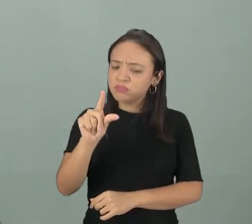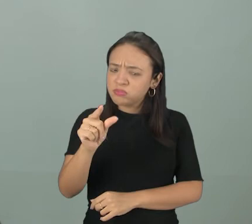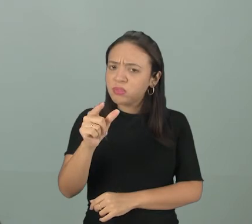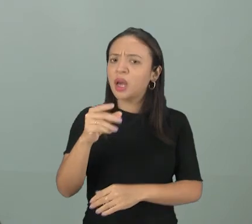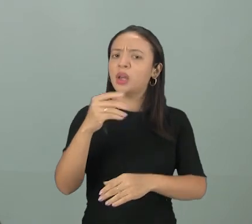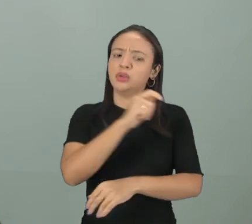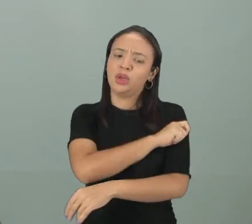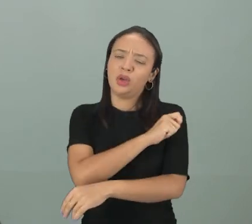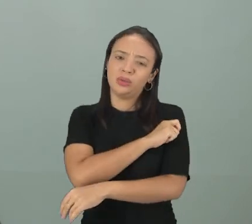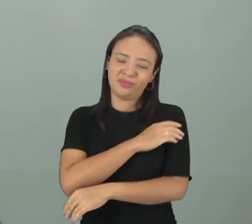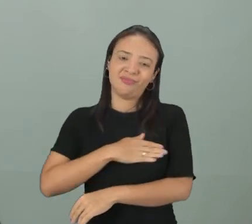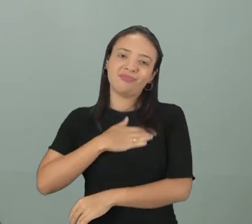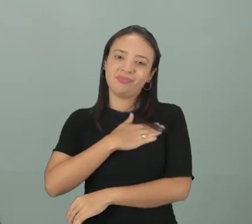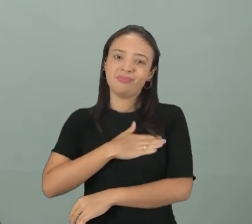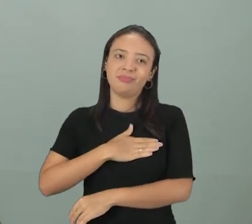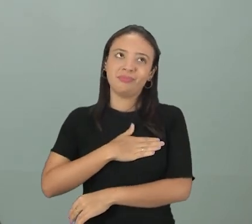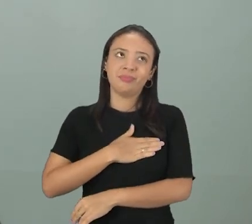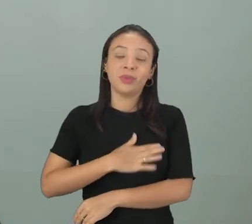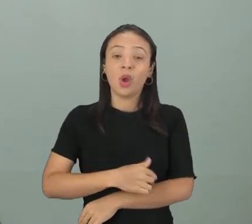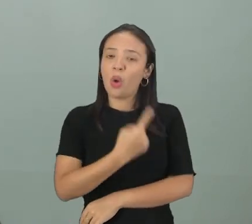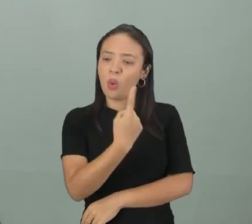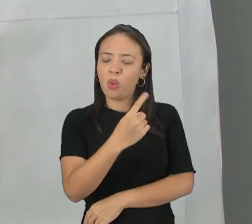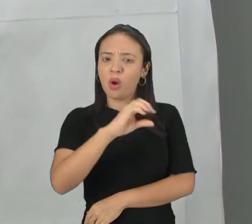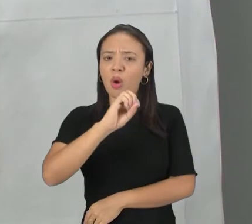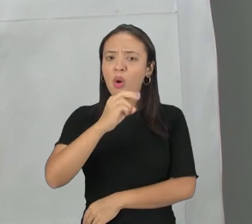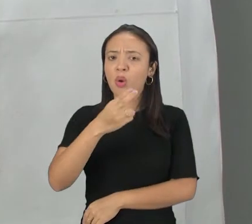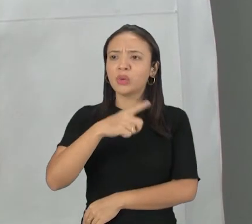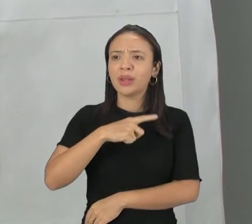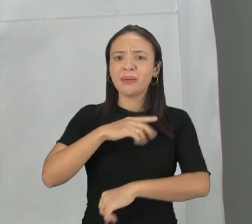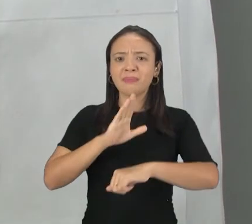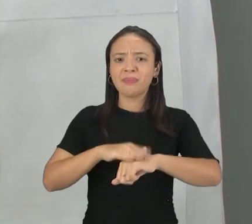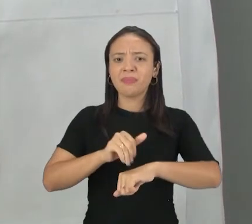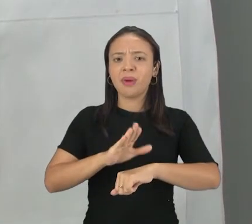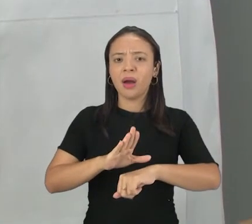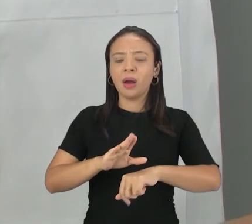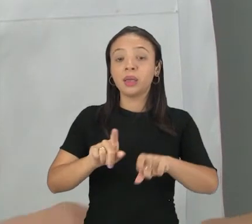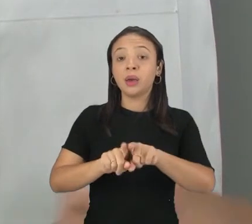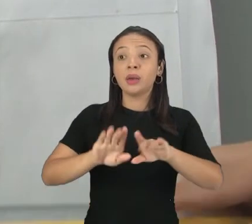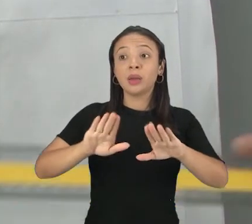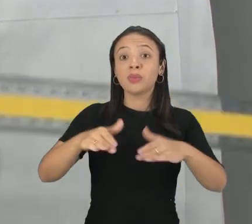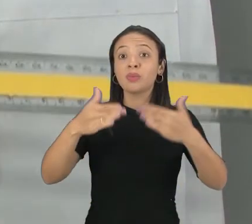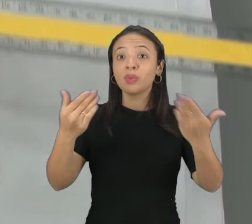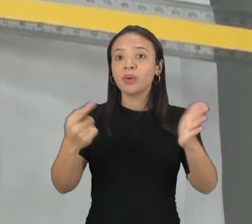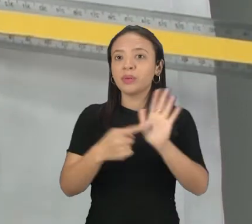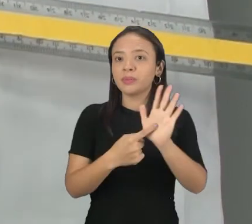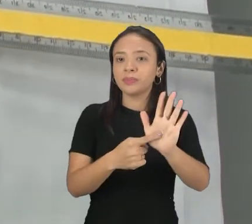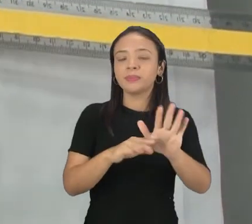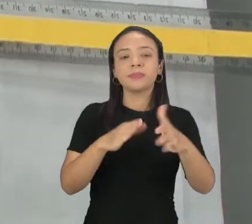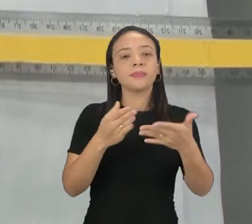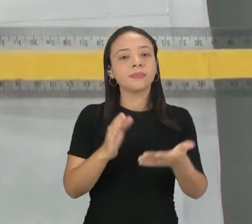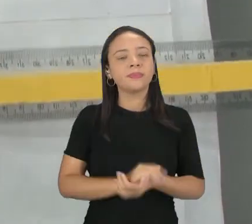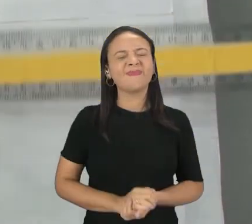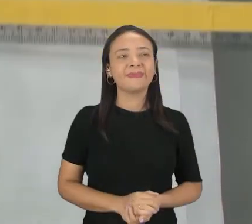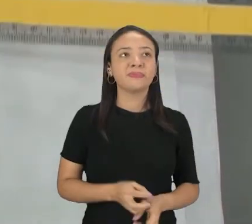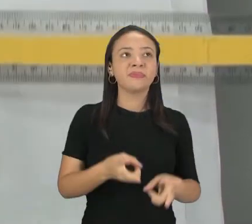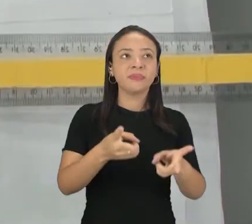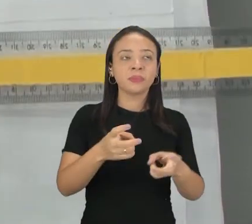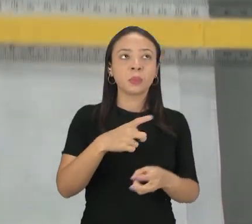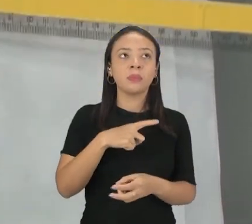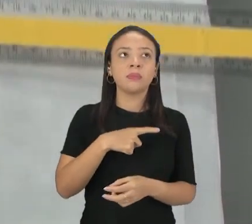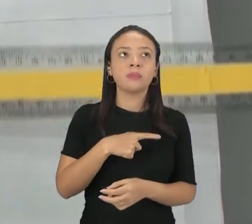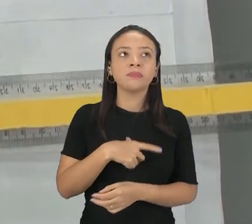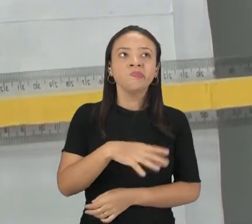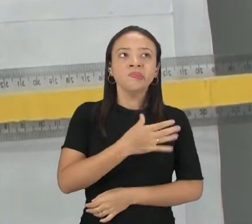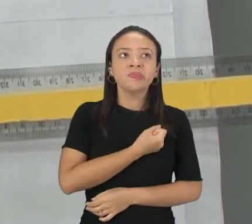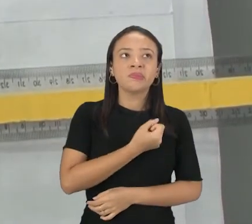preferência foi apenas uma ou mais de uma e quais temos aqui duas perguntas Então vamos identificar tem